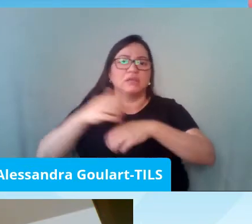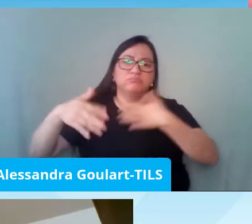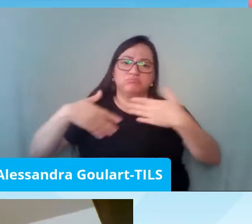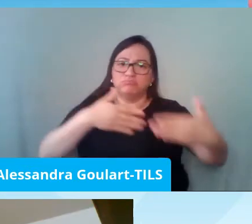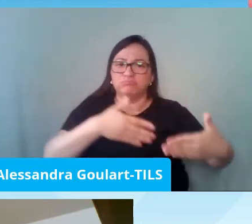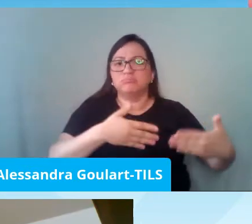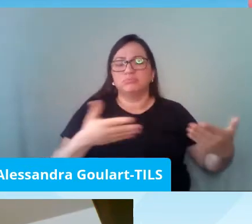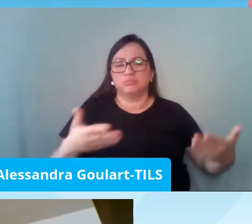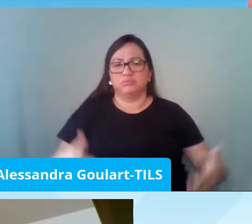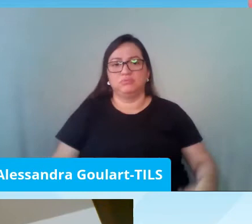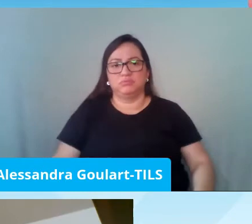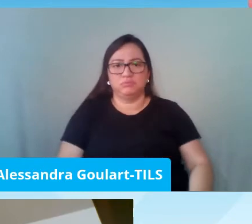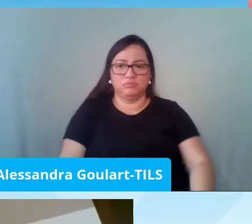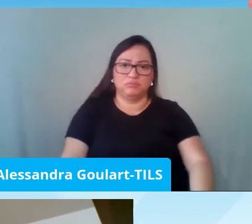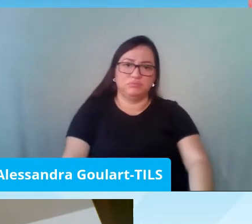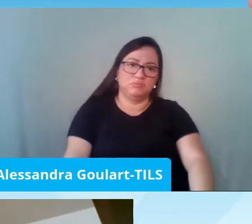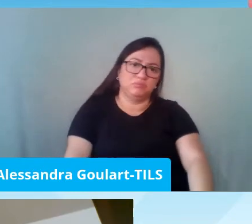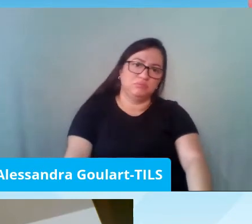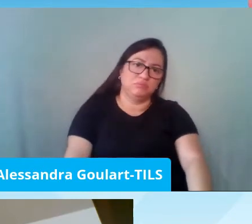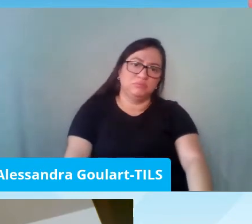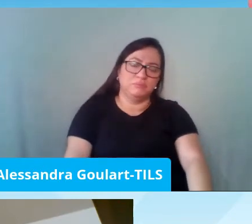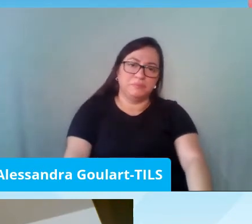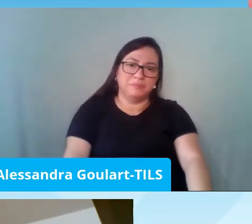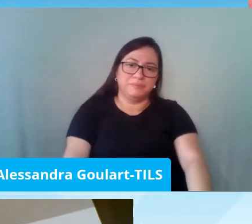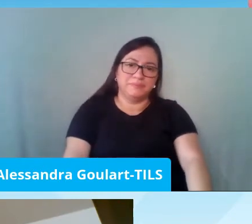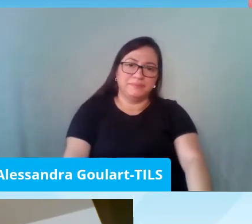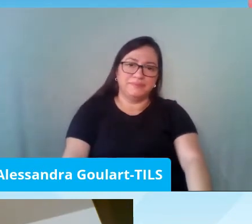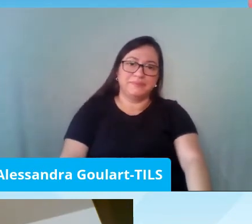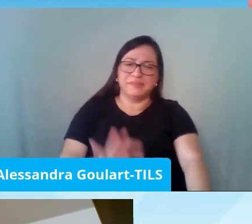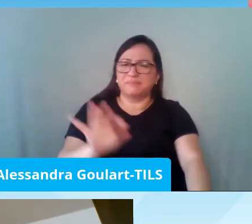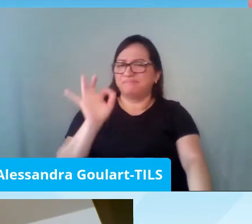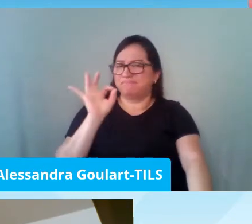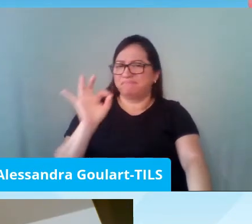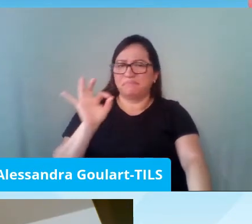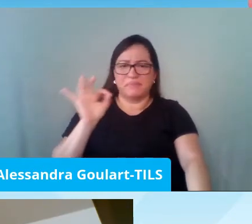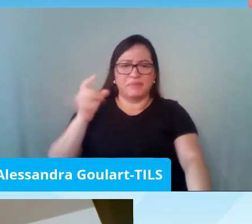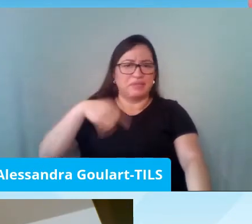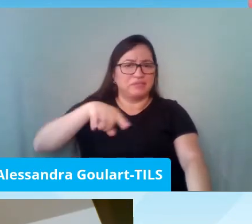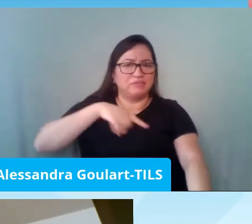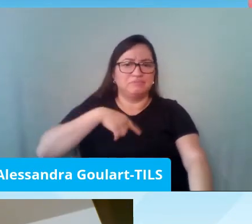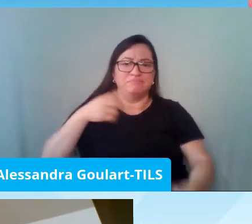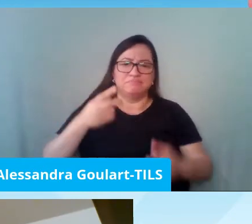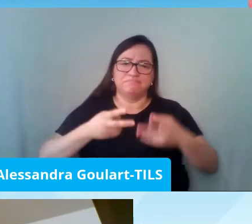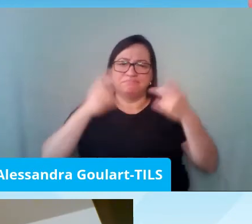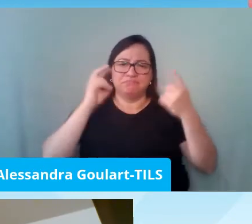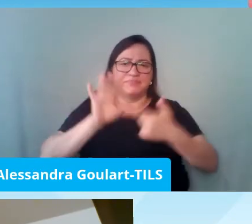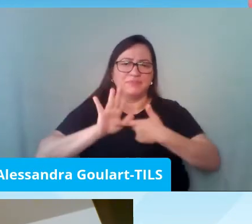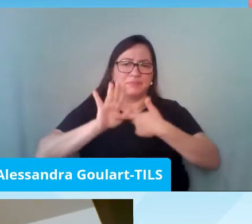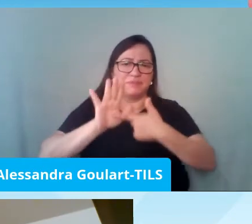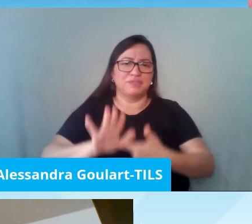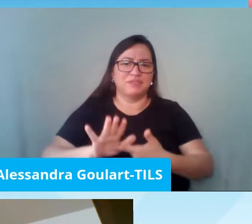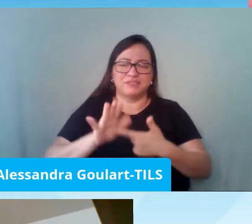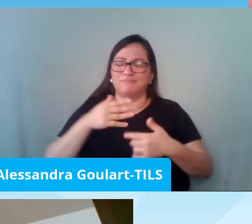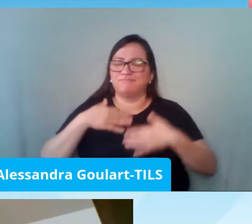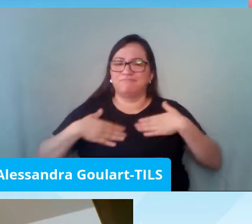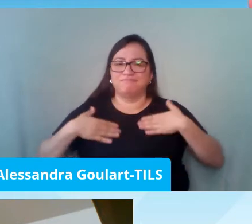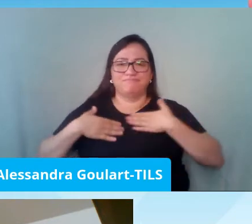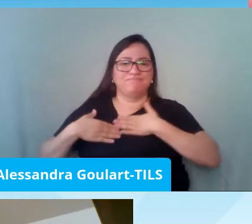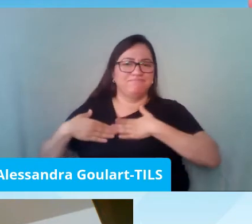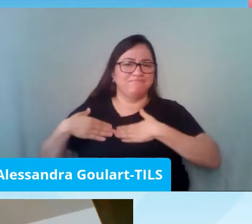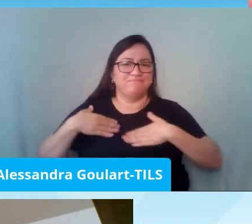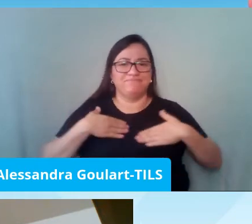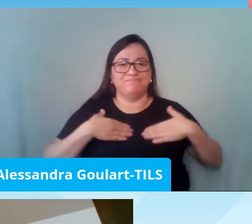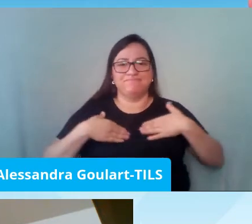Perfeito, Carol, muito legal te escutar a tua apresentação. Um prazer a gente estar junto aqui,